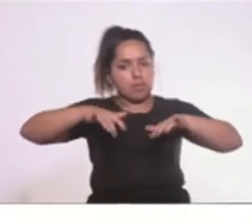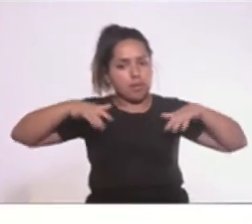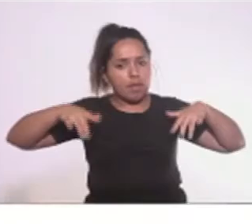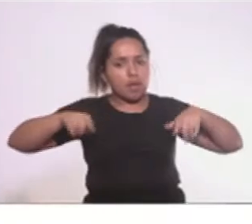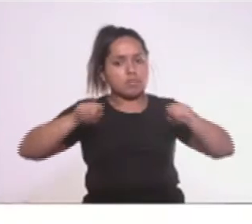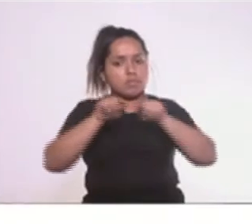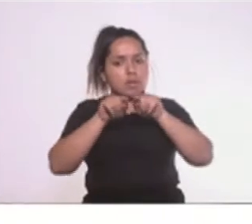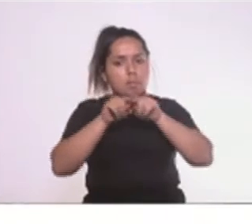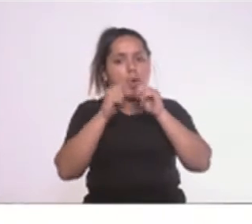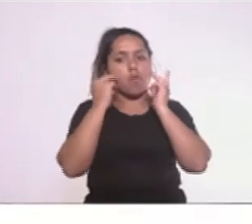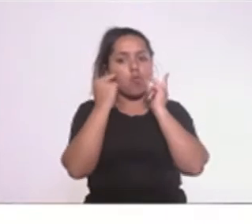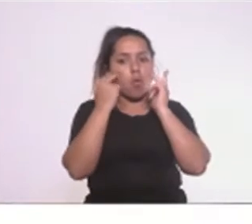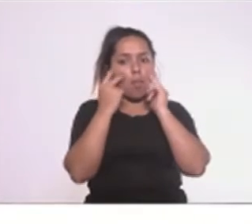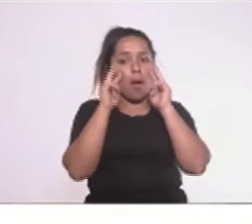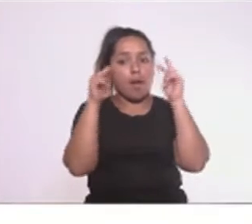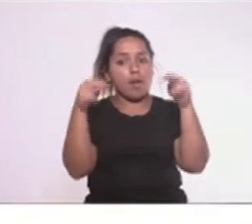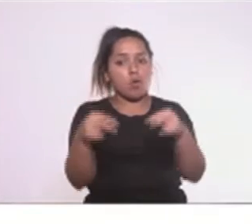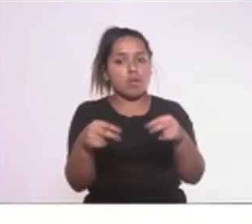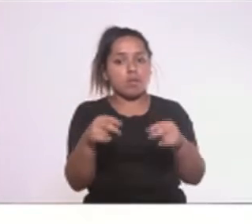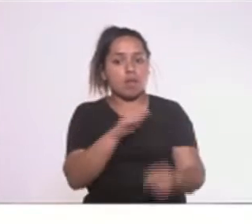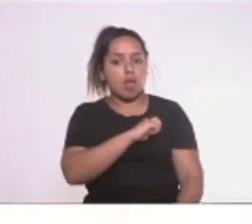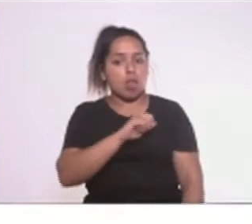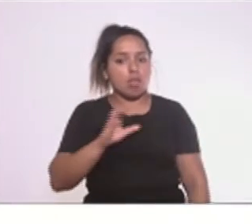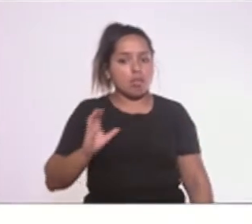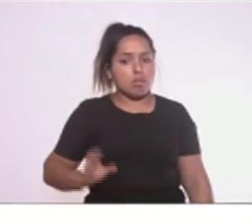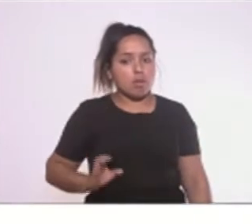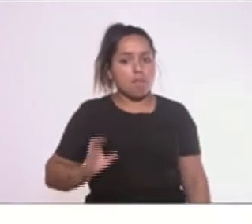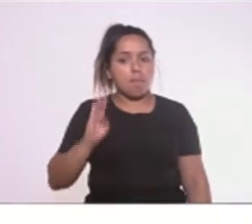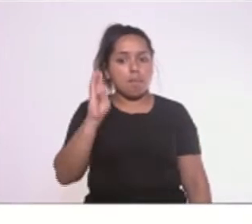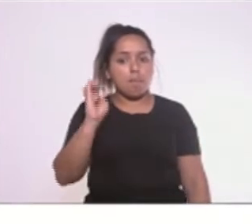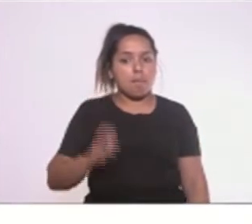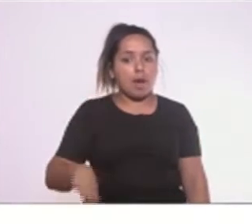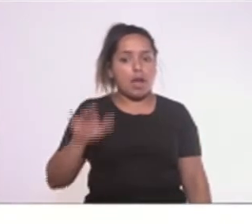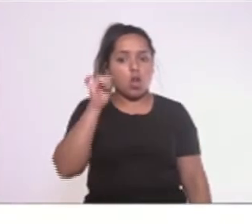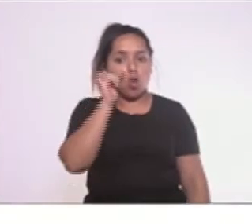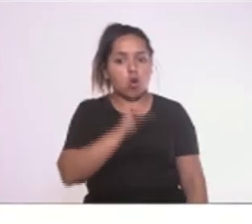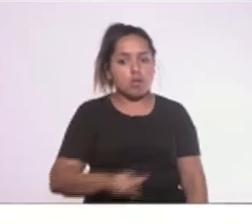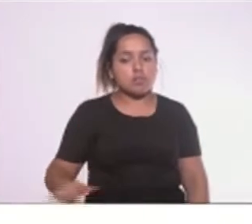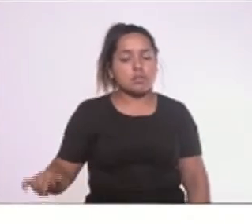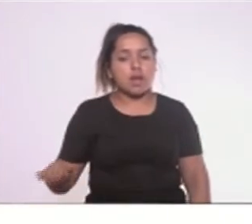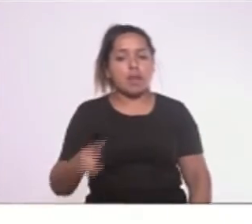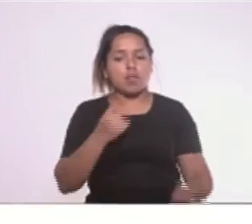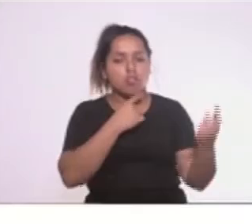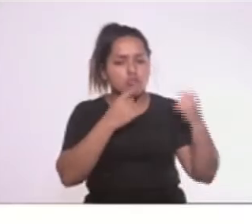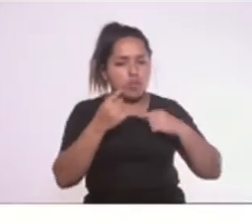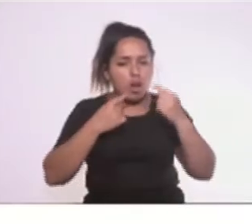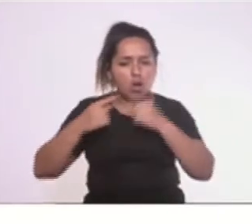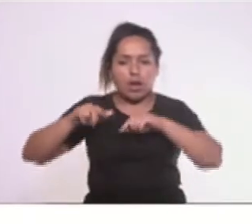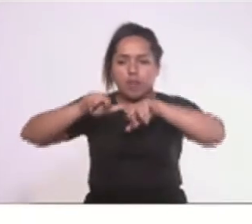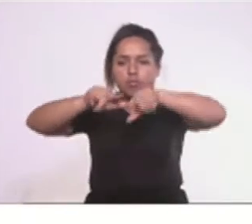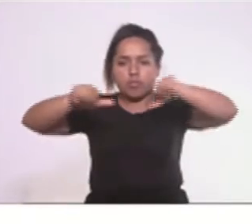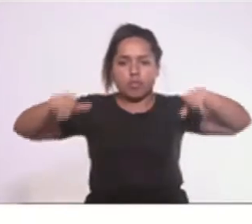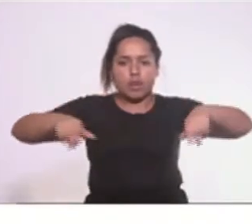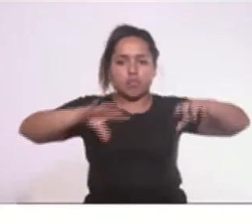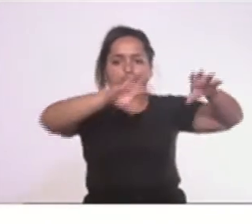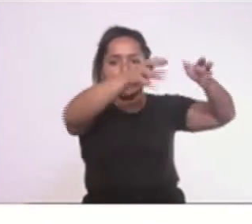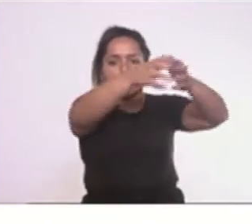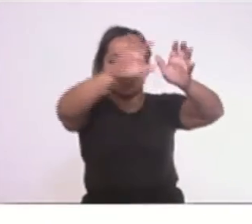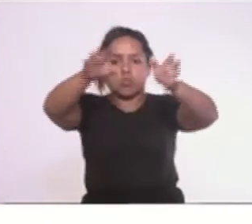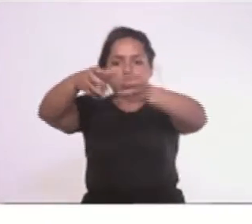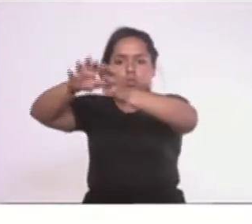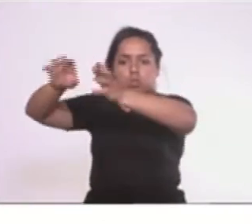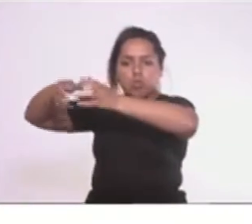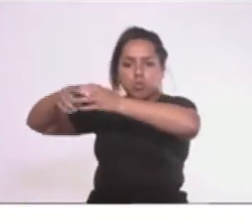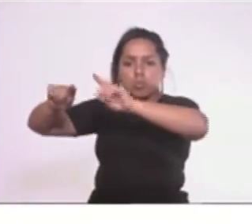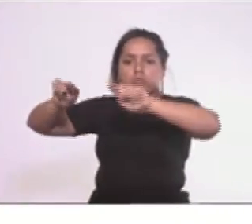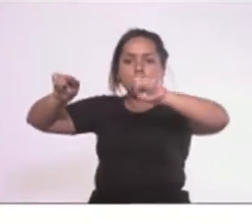mas é preciso reconhecer que o André tem uma capacidade de dialogar com as diferentes bancadas, com os diferentes mandatos, com as diferentes